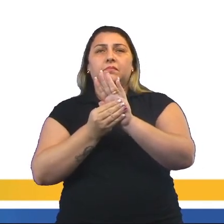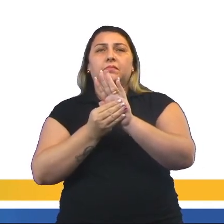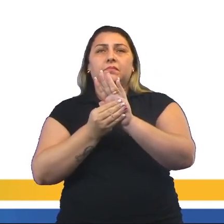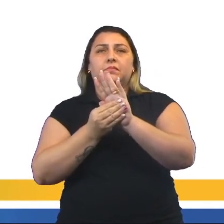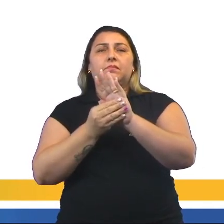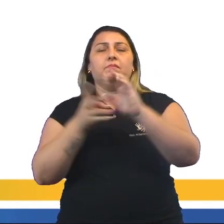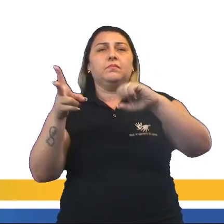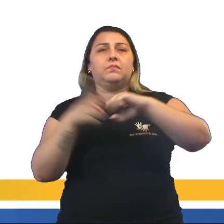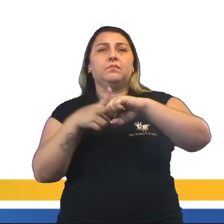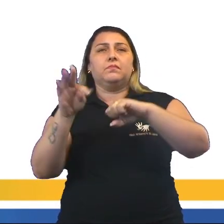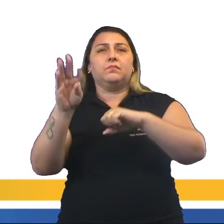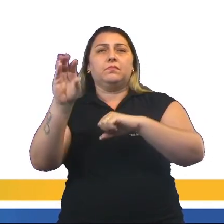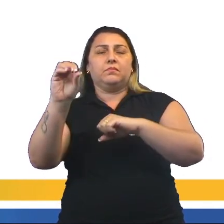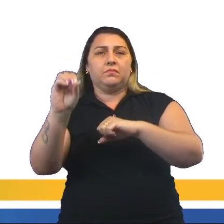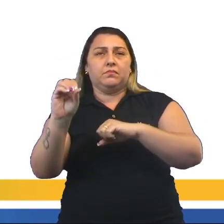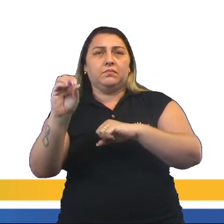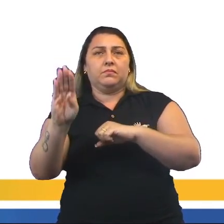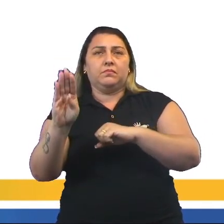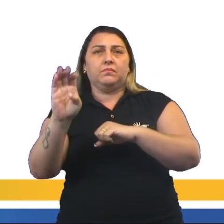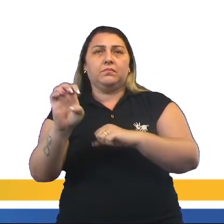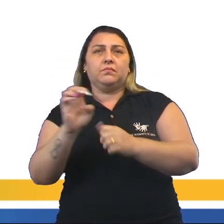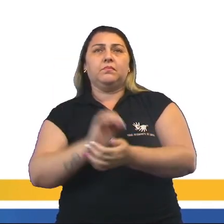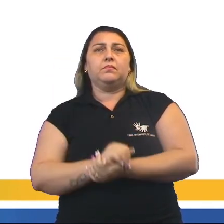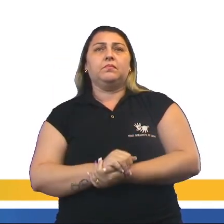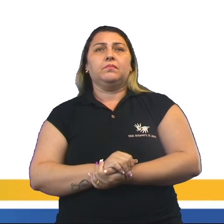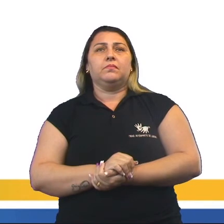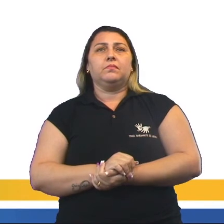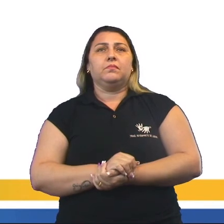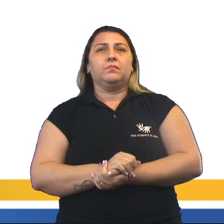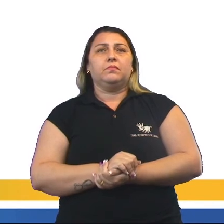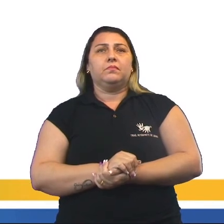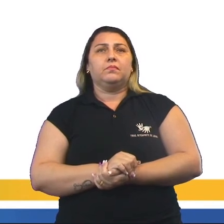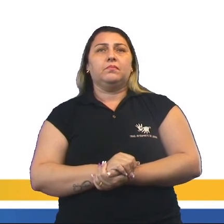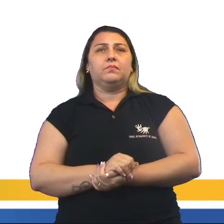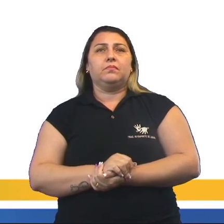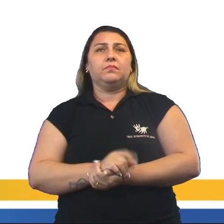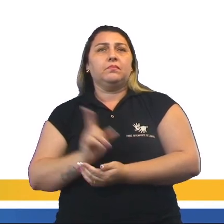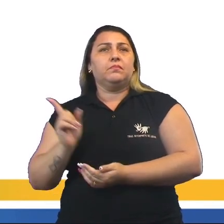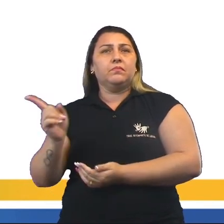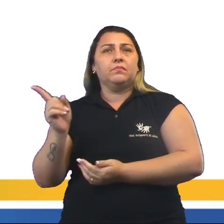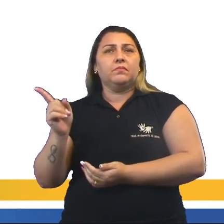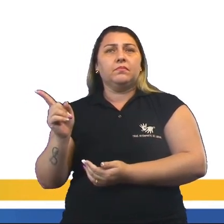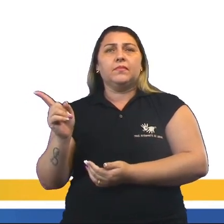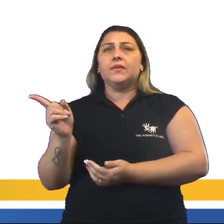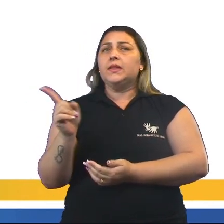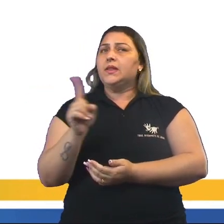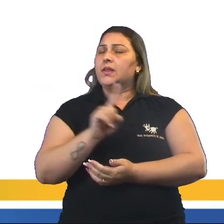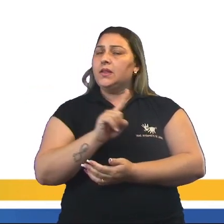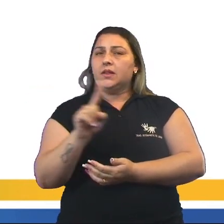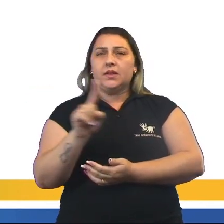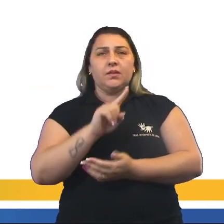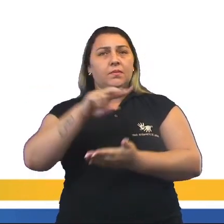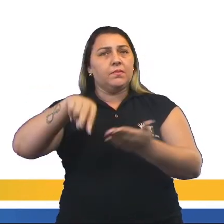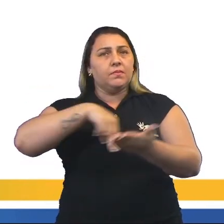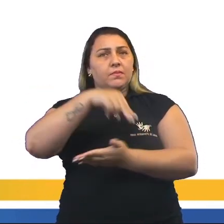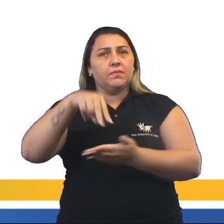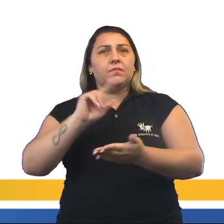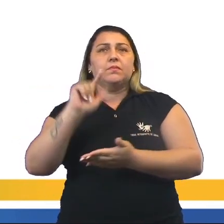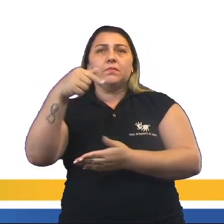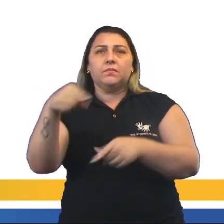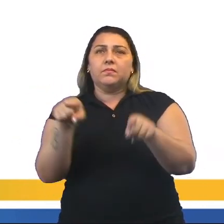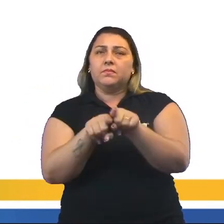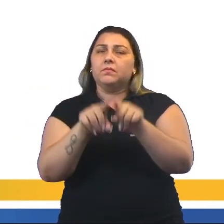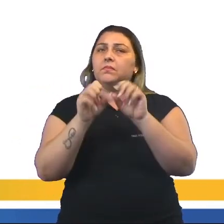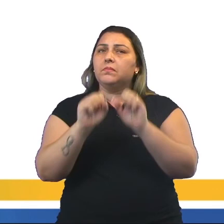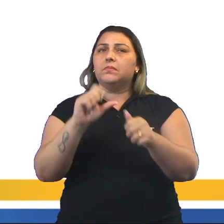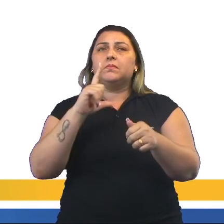negativa. Então, no caso, ficou they aren't dancing. Eles não estão dançando. Outra opção que